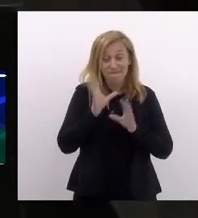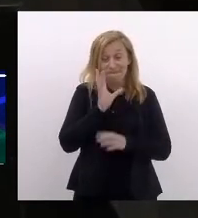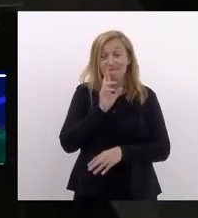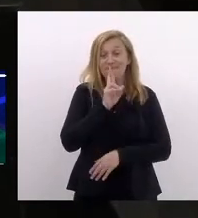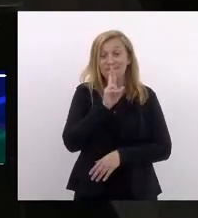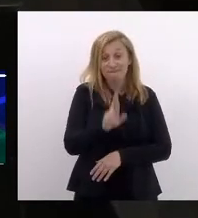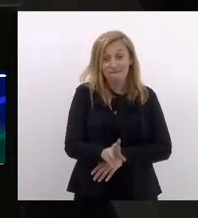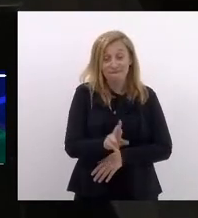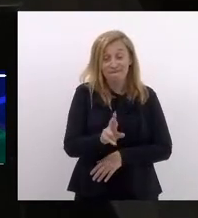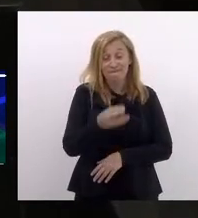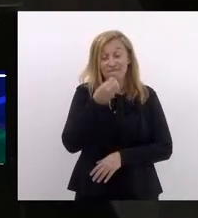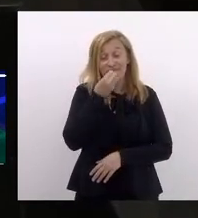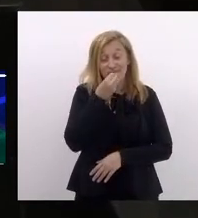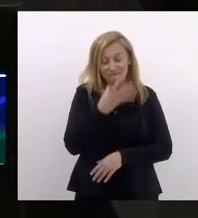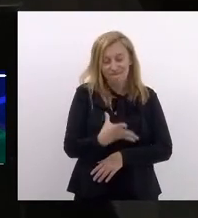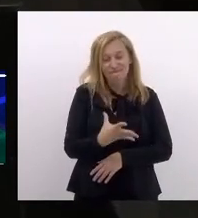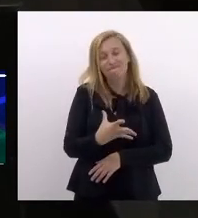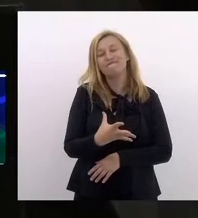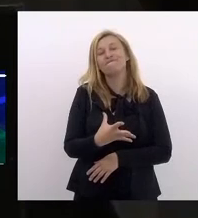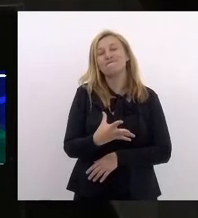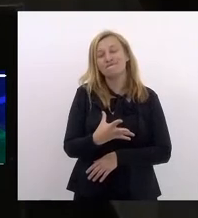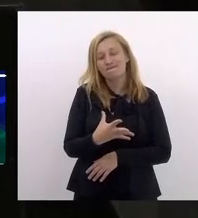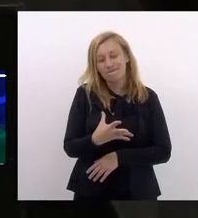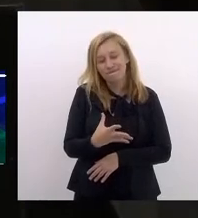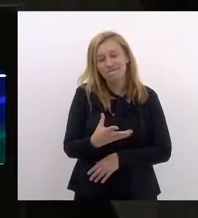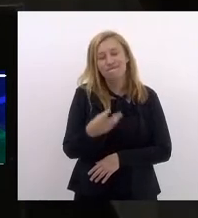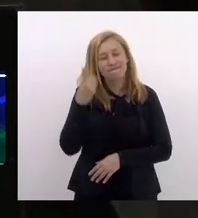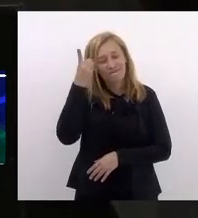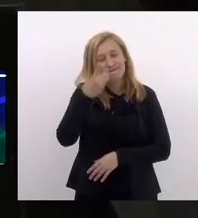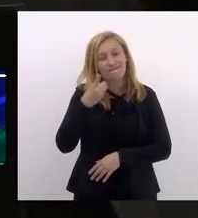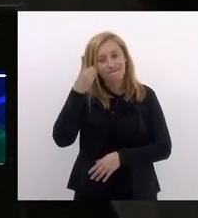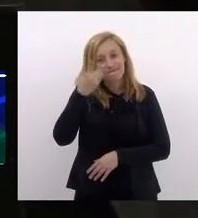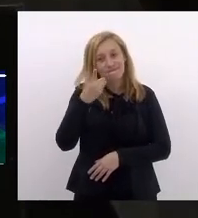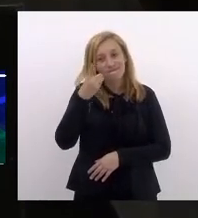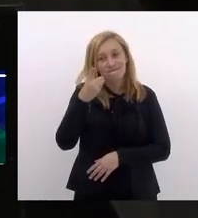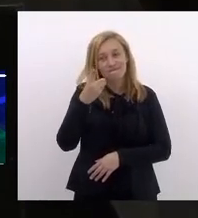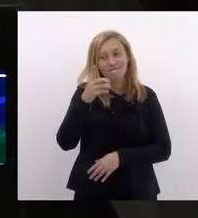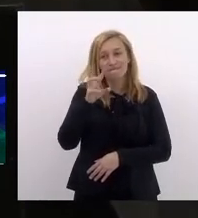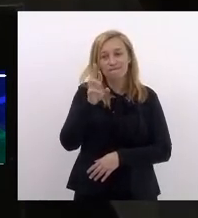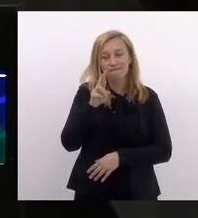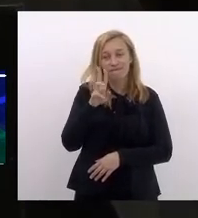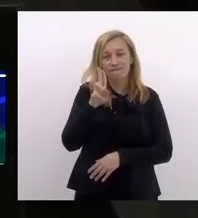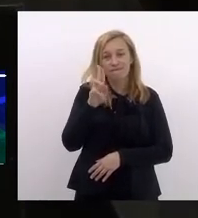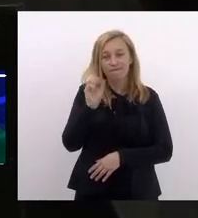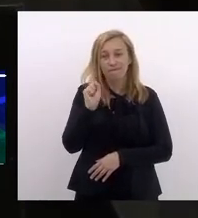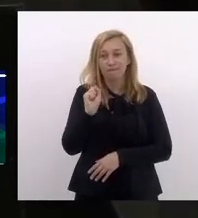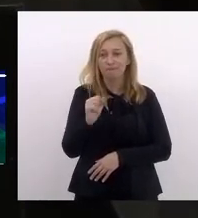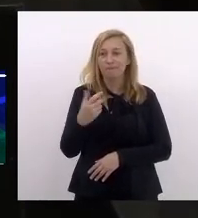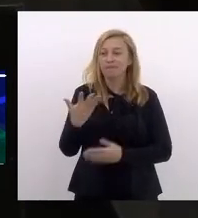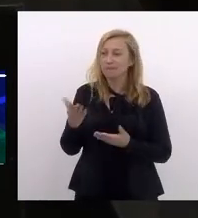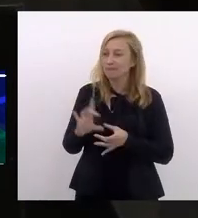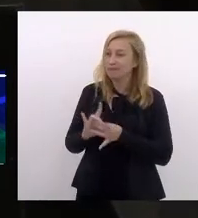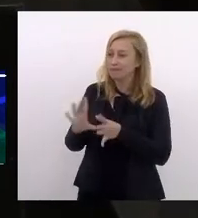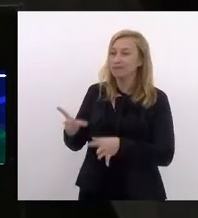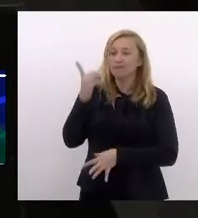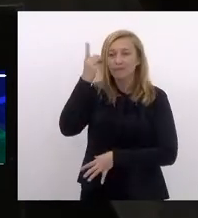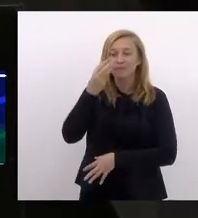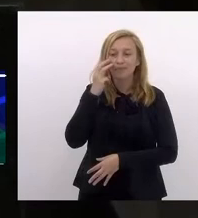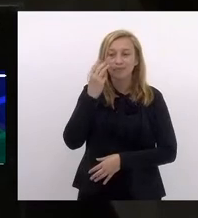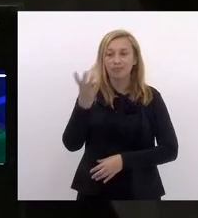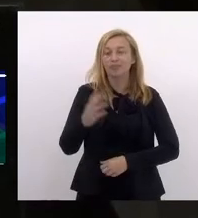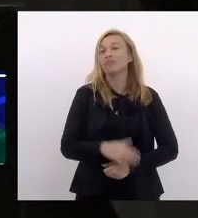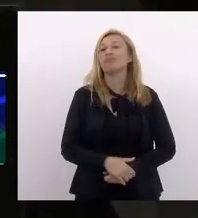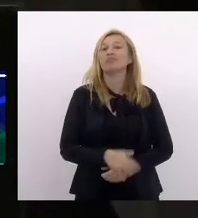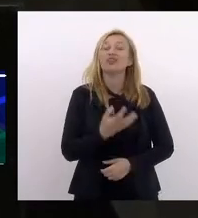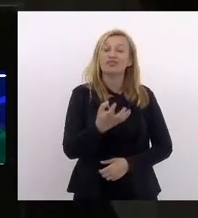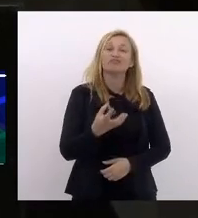resultado fosse positivo para o deputado Rubens Bontempo. Concedo a parte ao deputado Valdec Carneiro. Eu